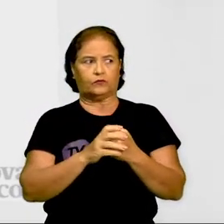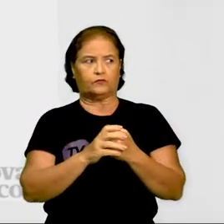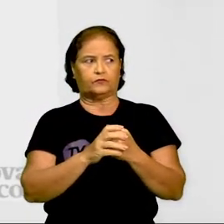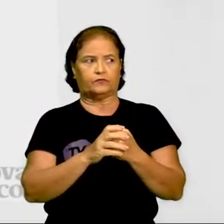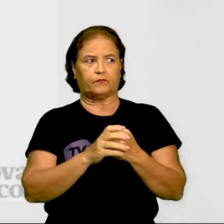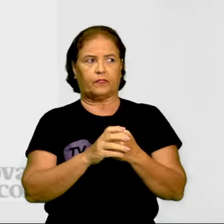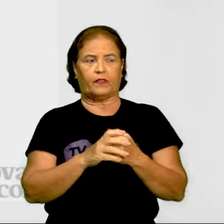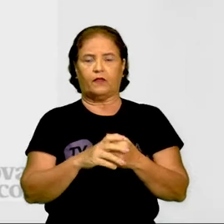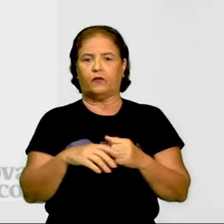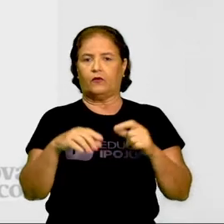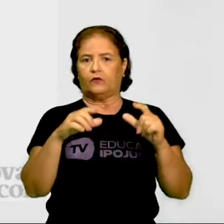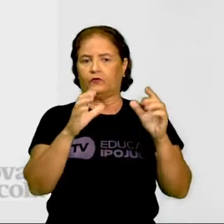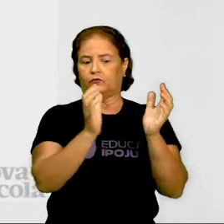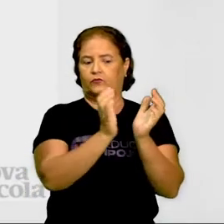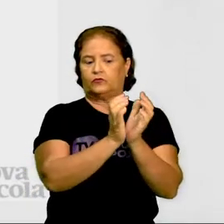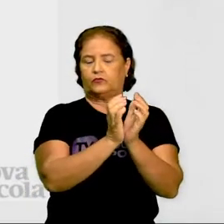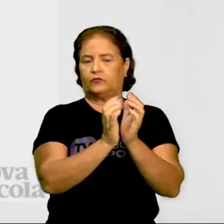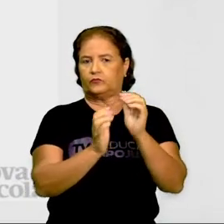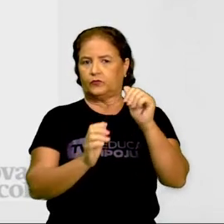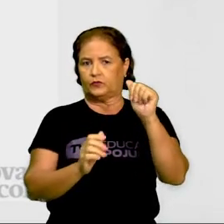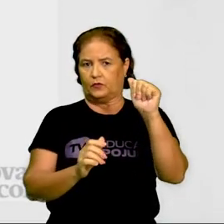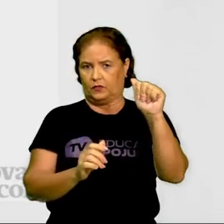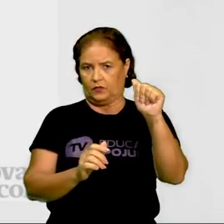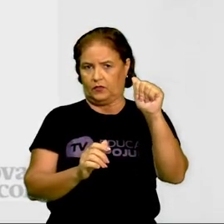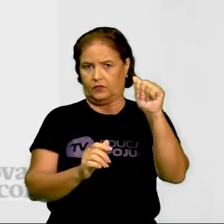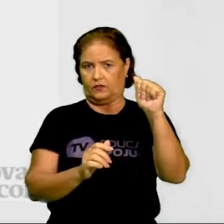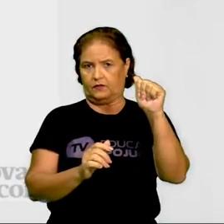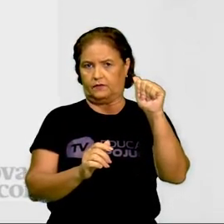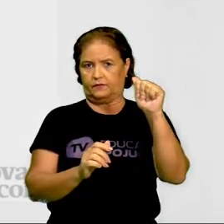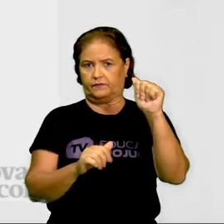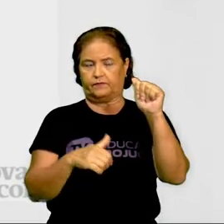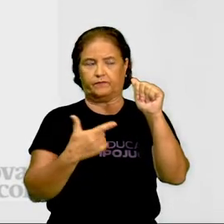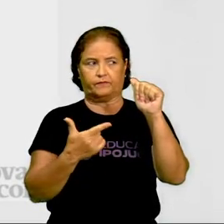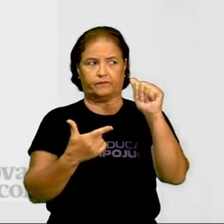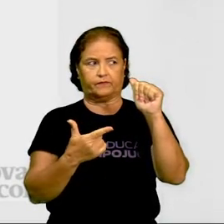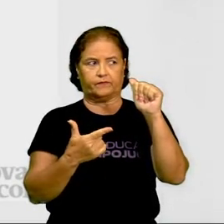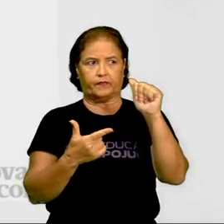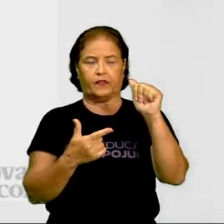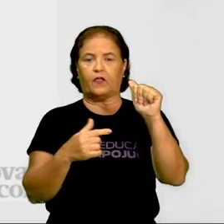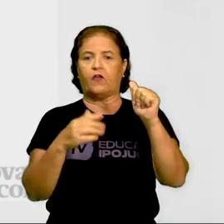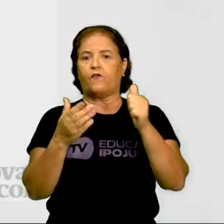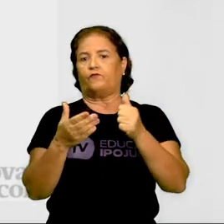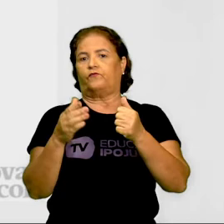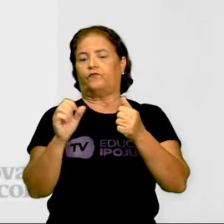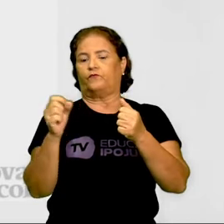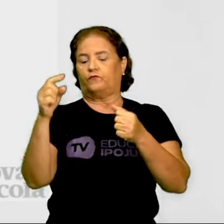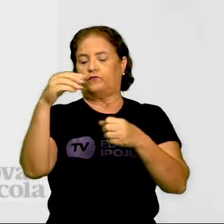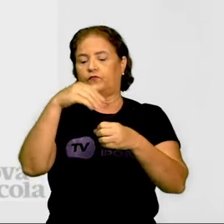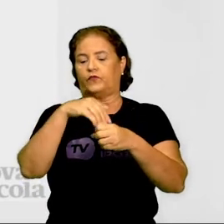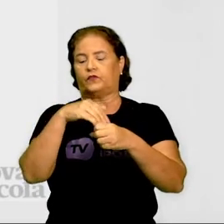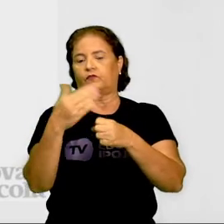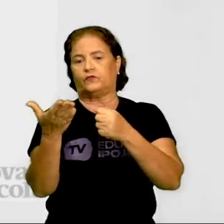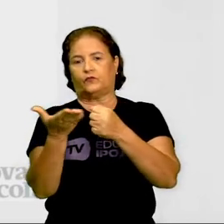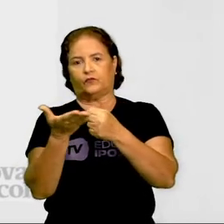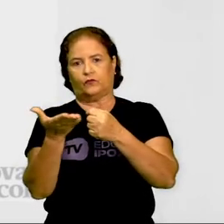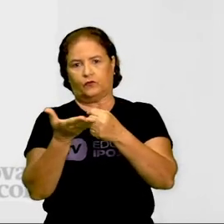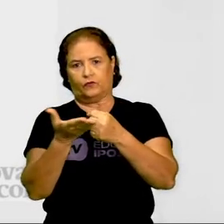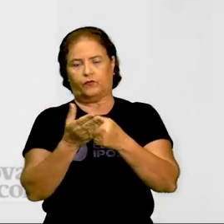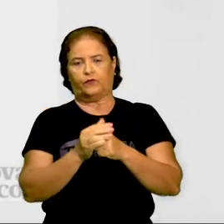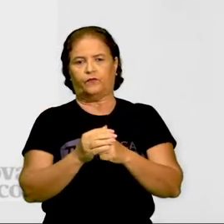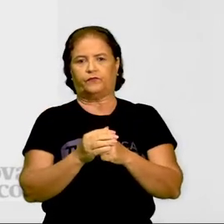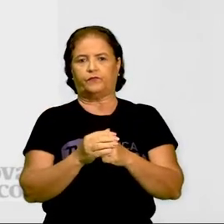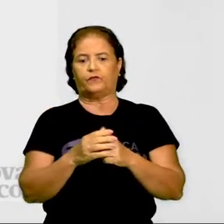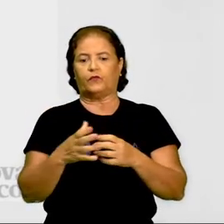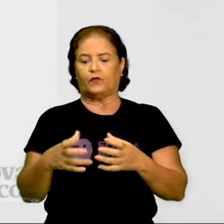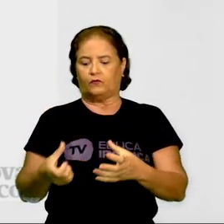O grupo A com 2 laranjas ficaria onde? No copo, muito bem. E o balde?